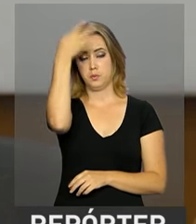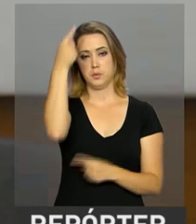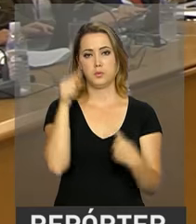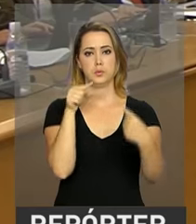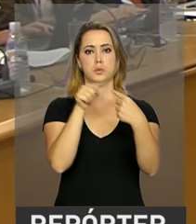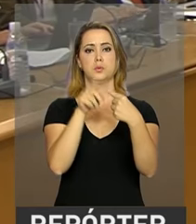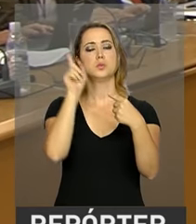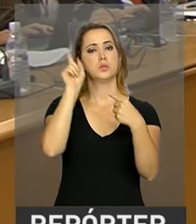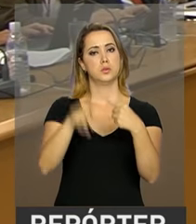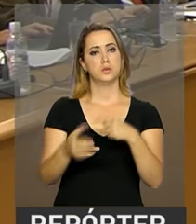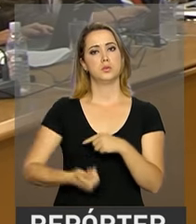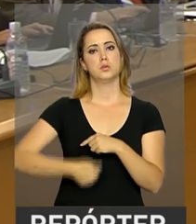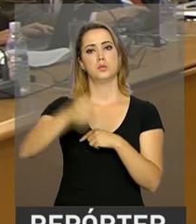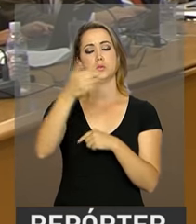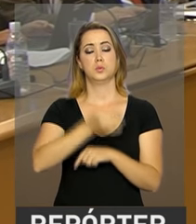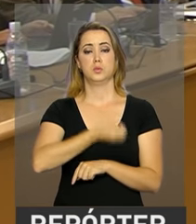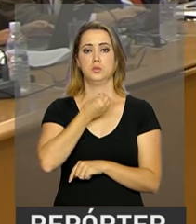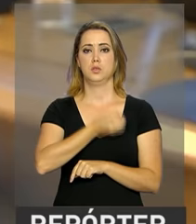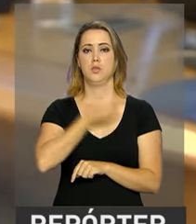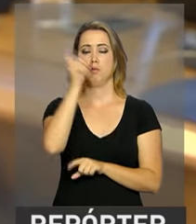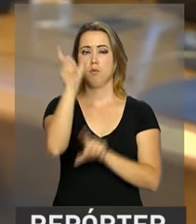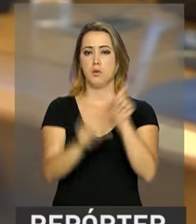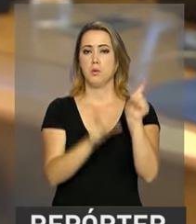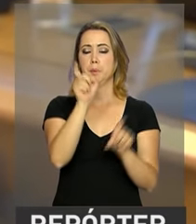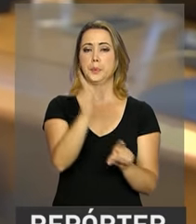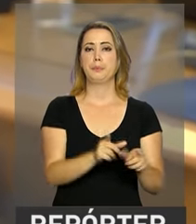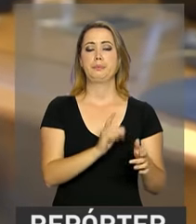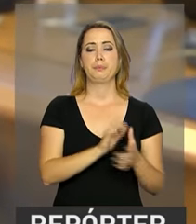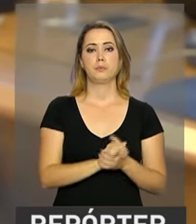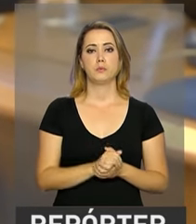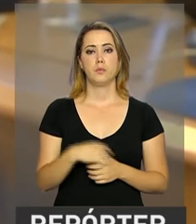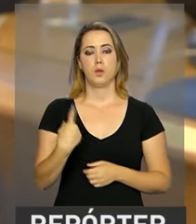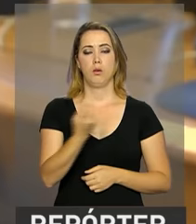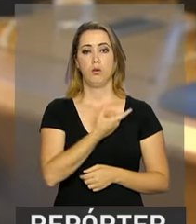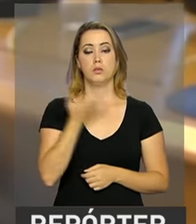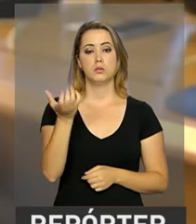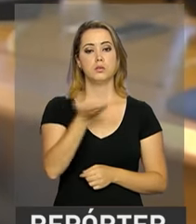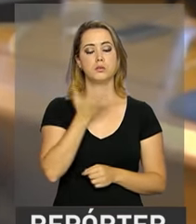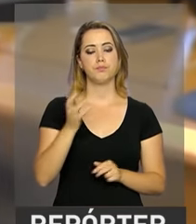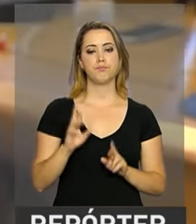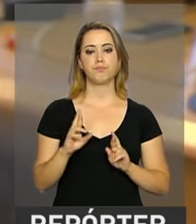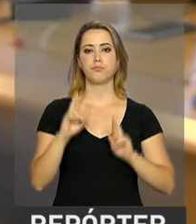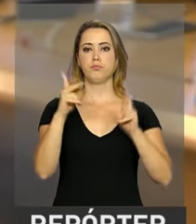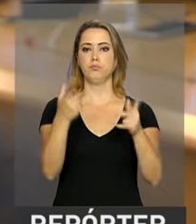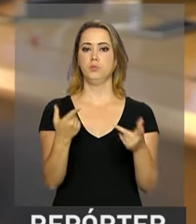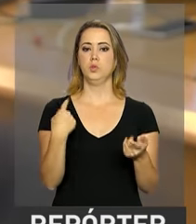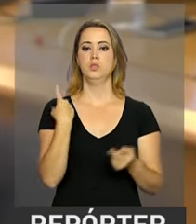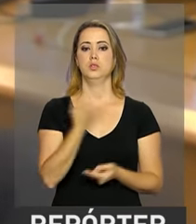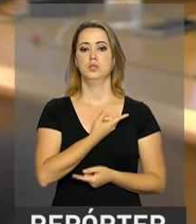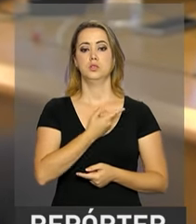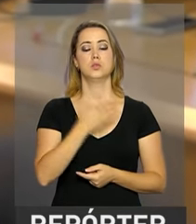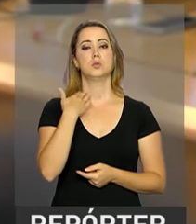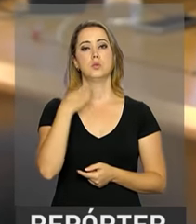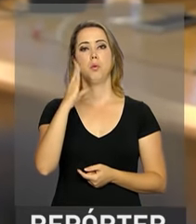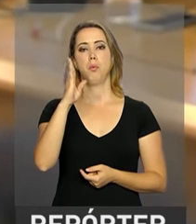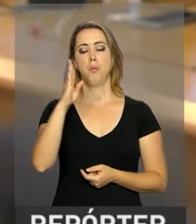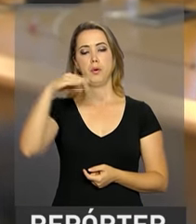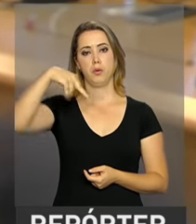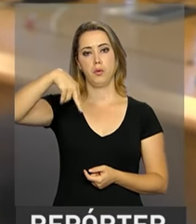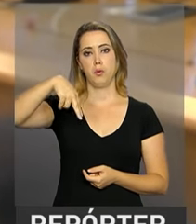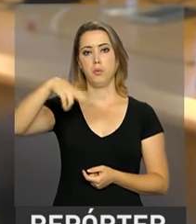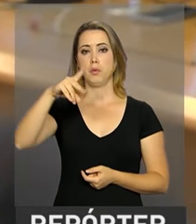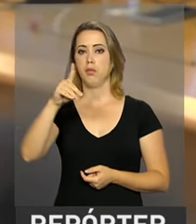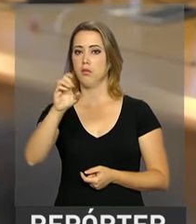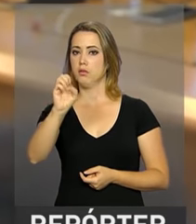objetivo melhorar a vida do brasileiro o que a gente quer mesmo é fazer a diferença é tem um BNDS que desembolse muito em